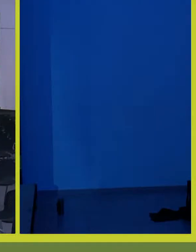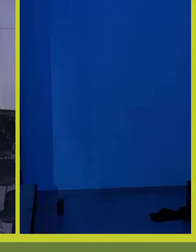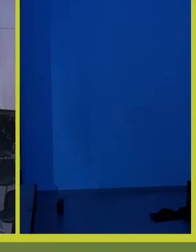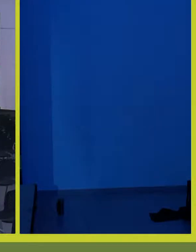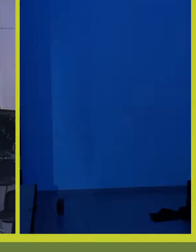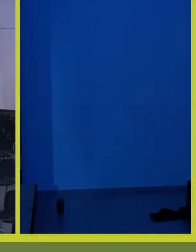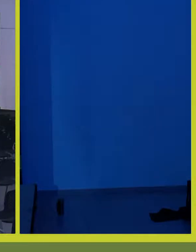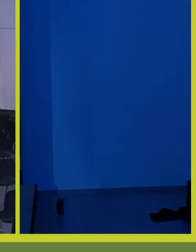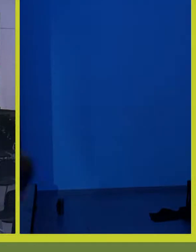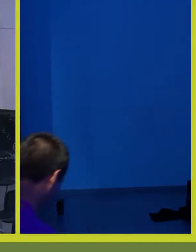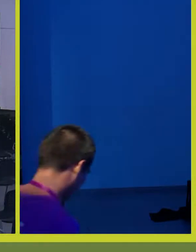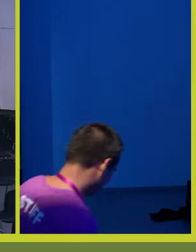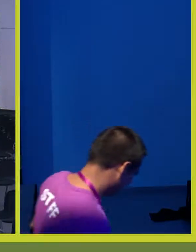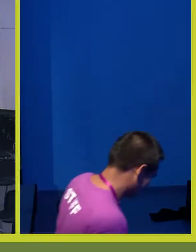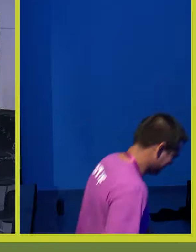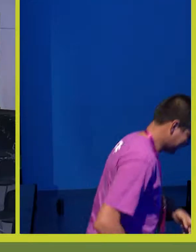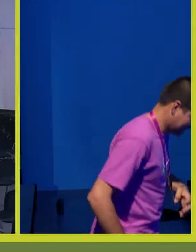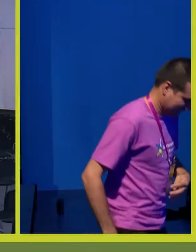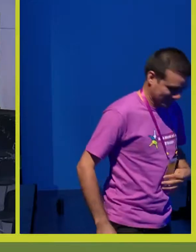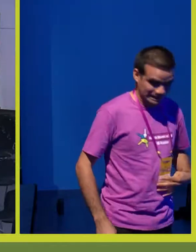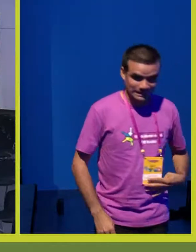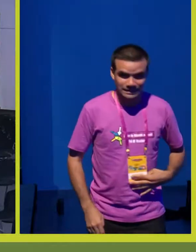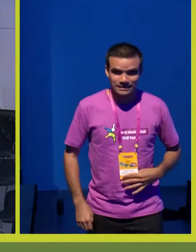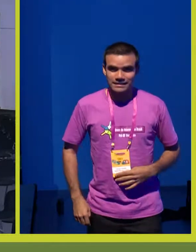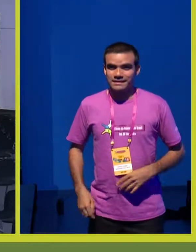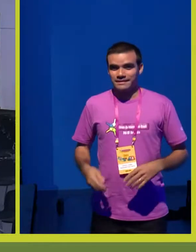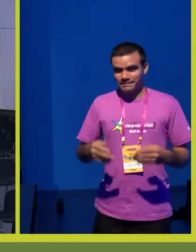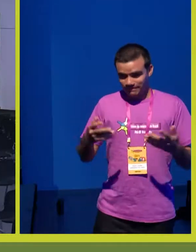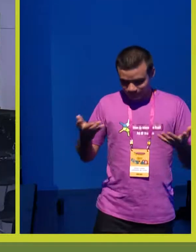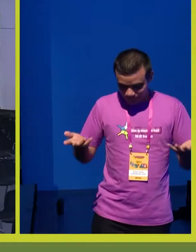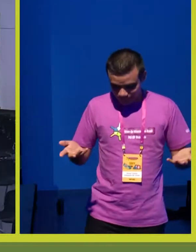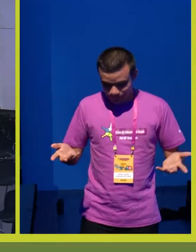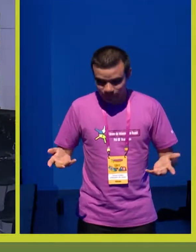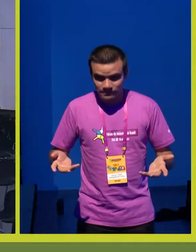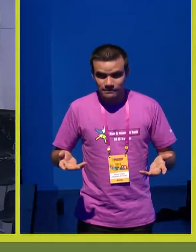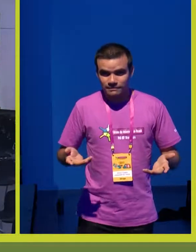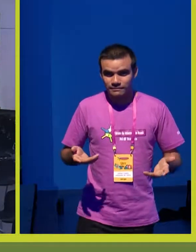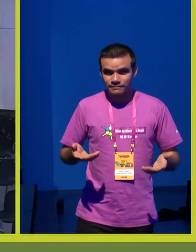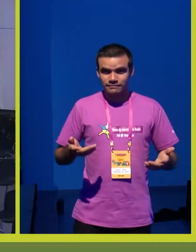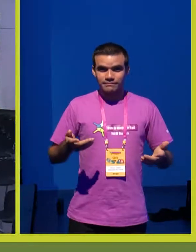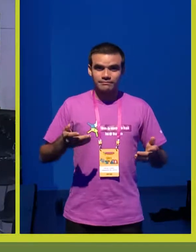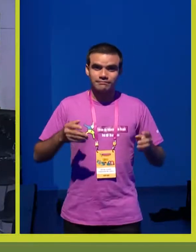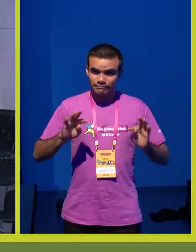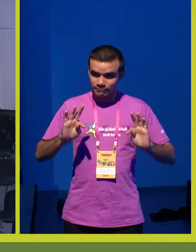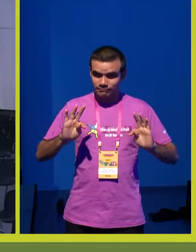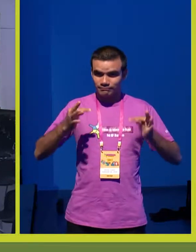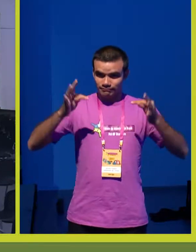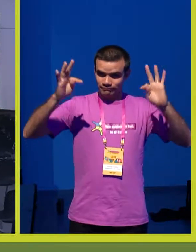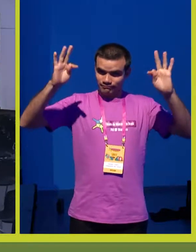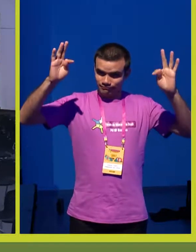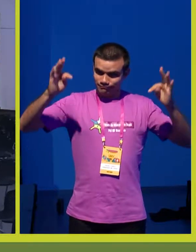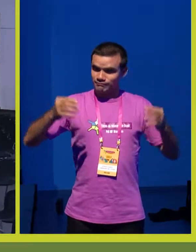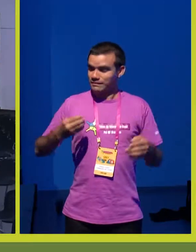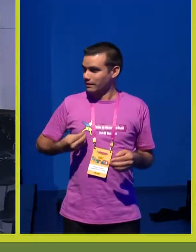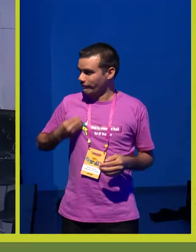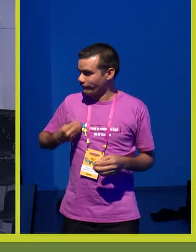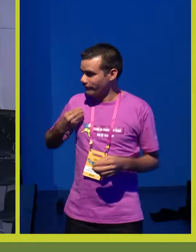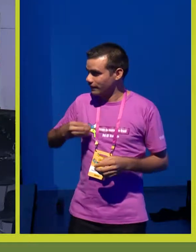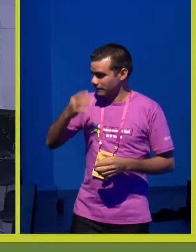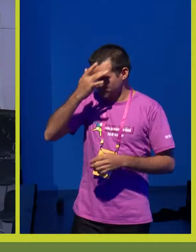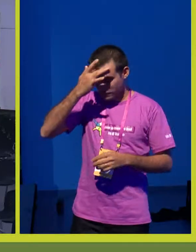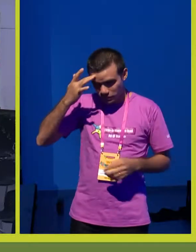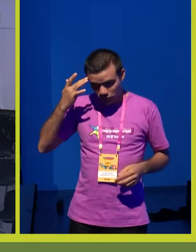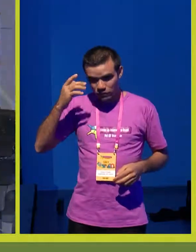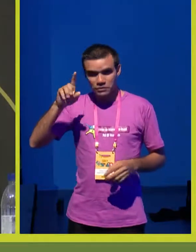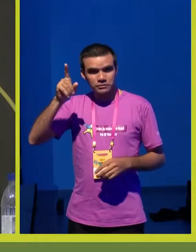pensar também as maneiras pelas quais as tecnologias diretamente impactam a vida das pessoas a sua vida cotidiana